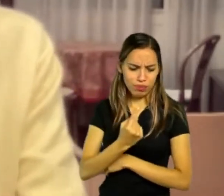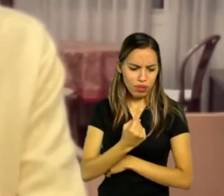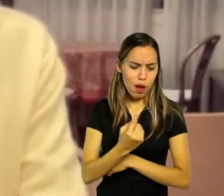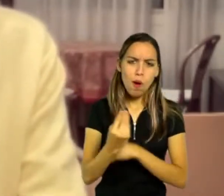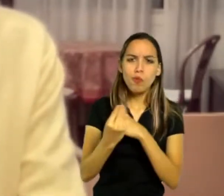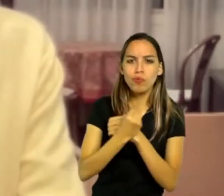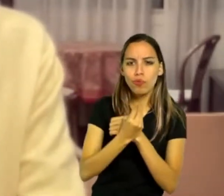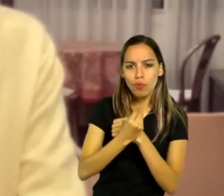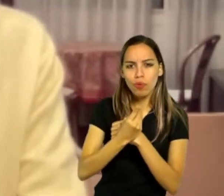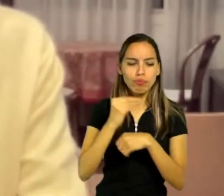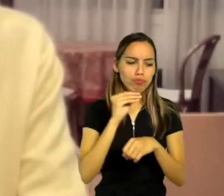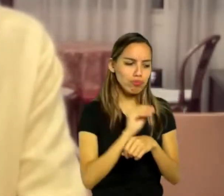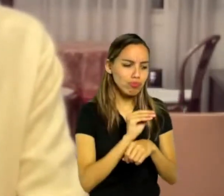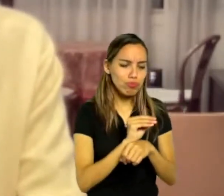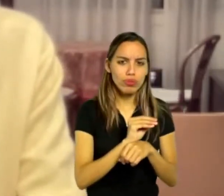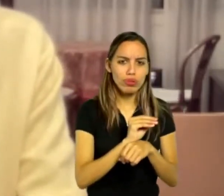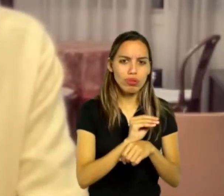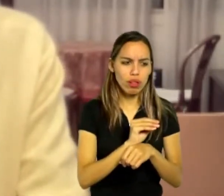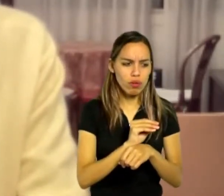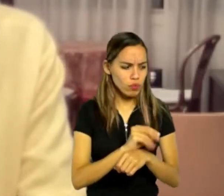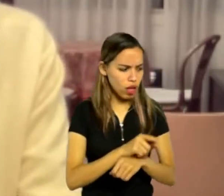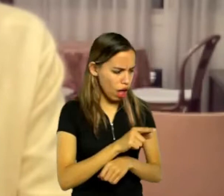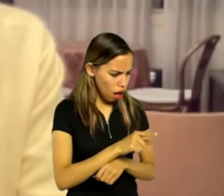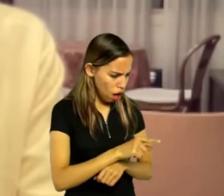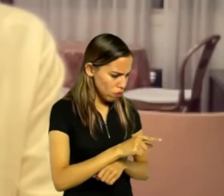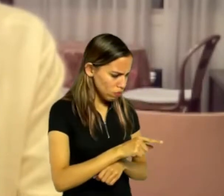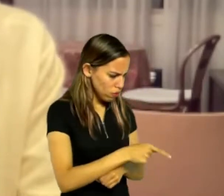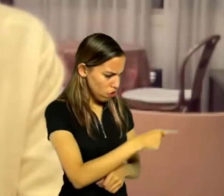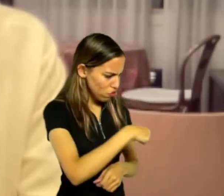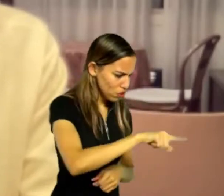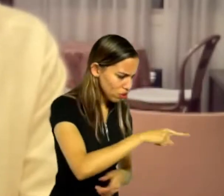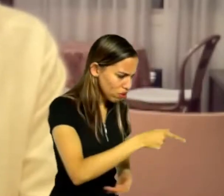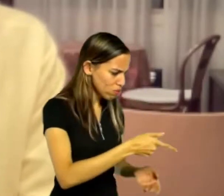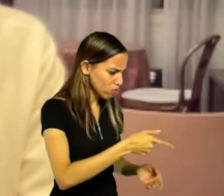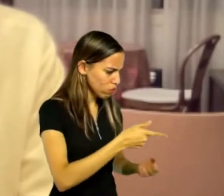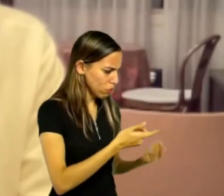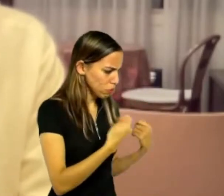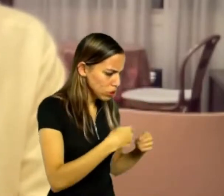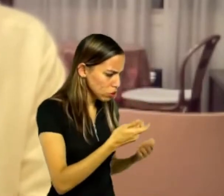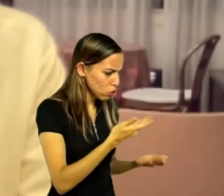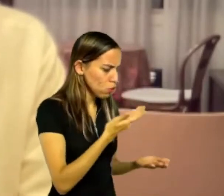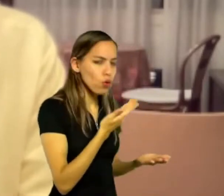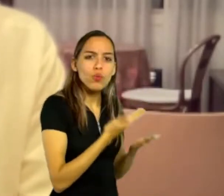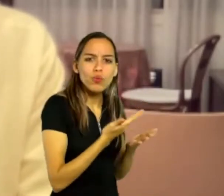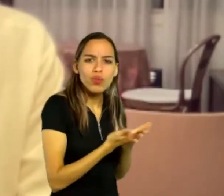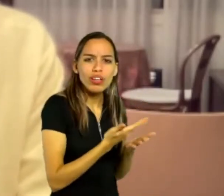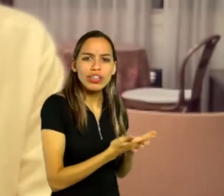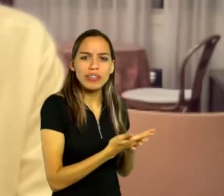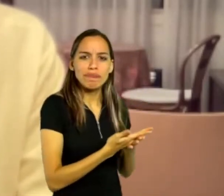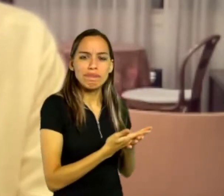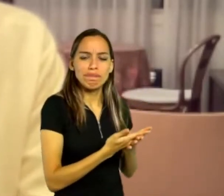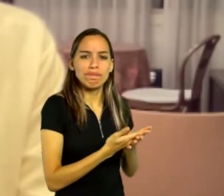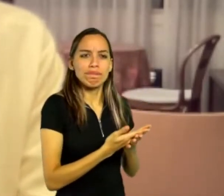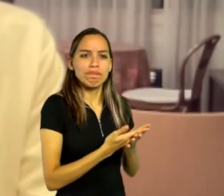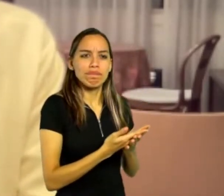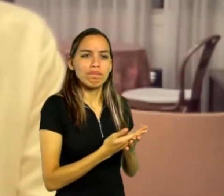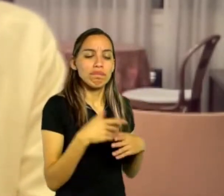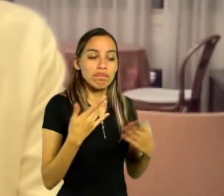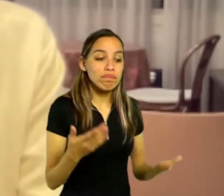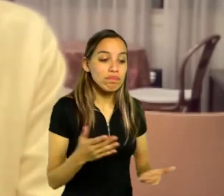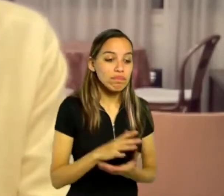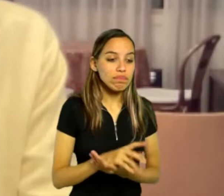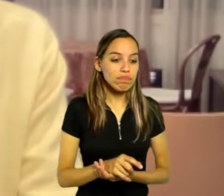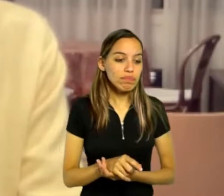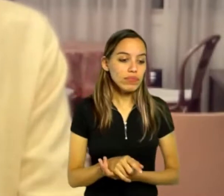questão fechada que os filhos estudassem. O bairro que eu nasci, o bairro operário do Brás,